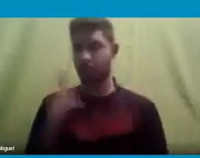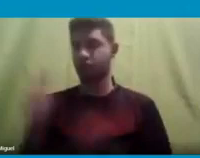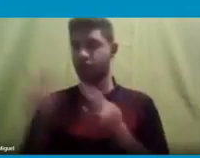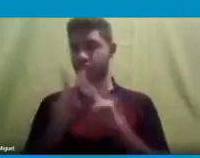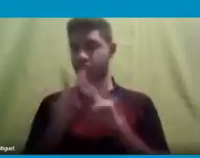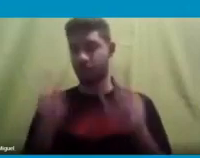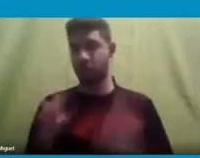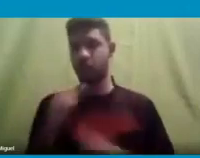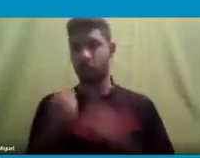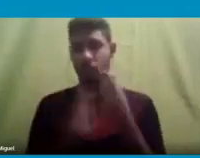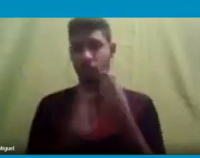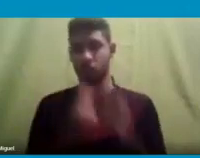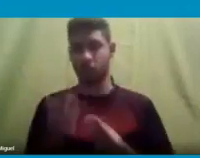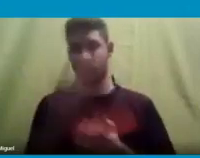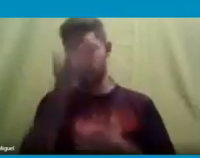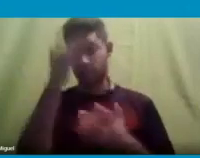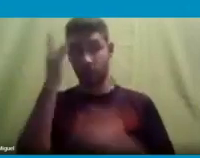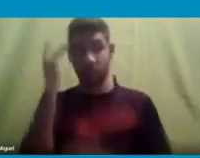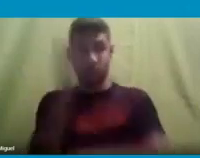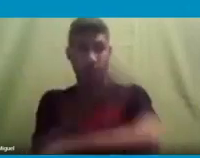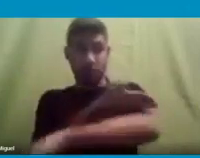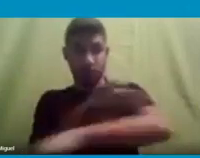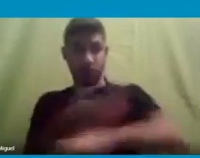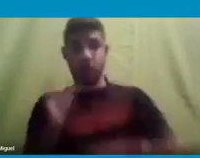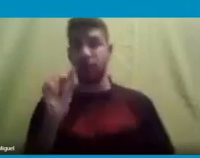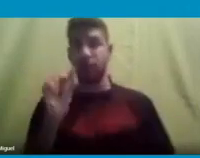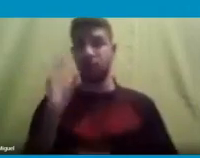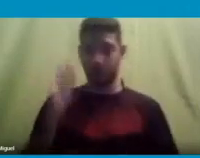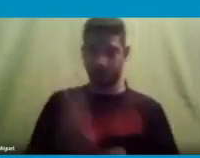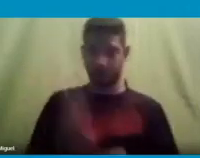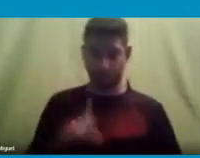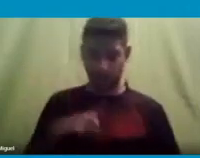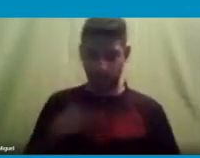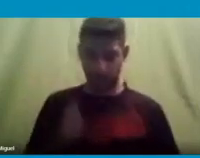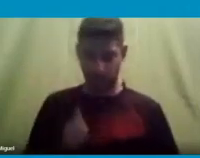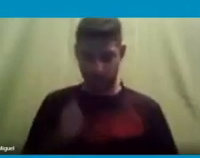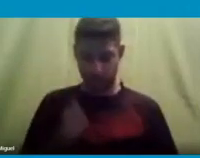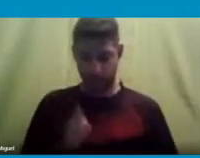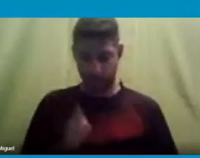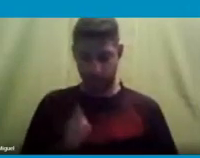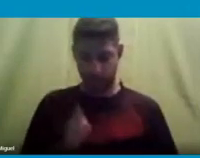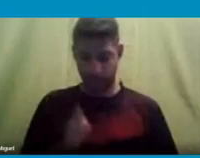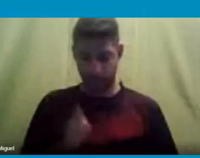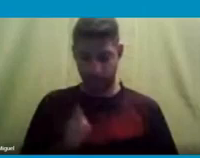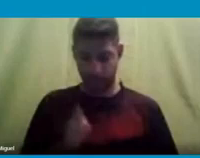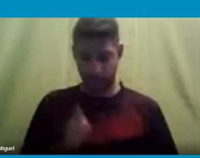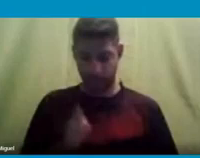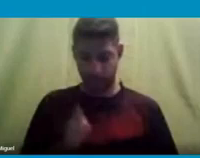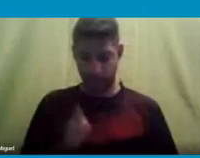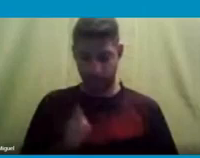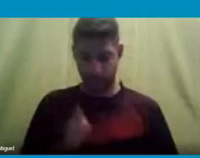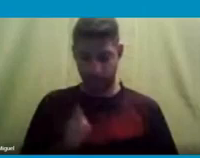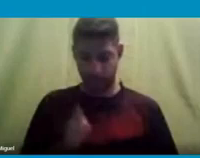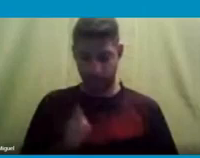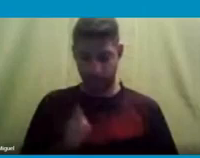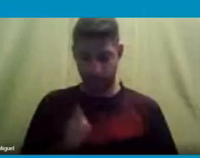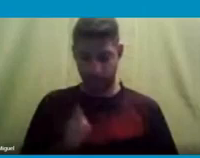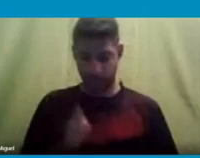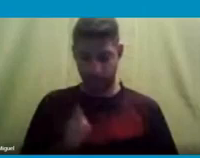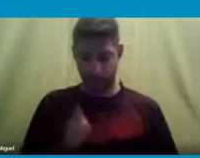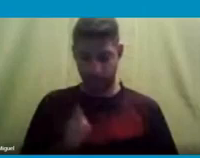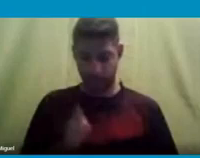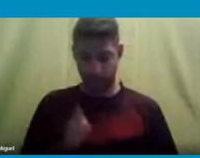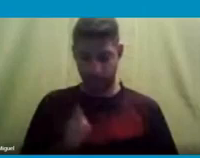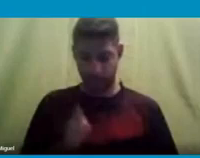as pessoas brancas, que os aliados realmente, os reais aliados brancos se juntem e mudem muitas vezes a sua própria forma de